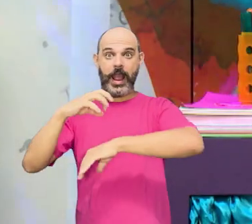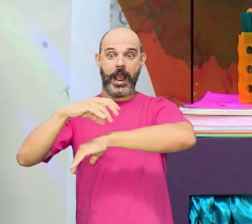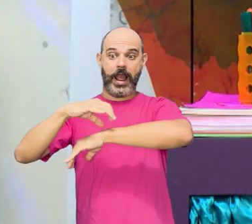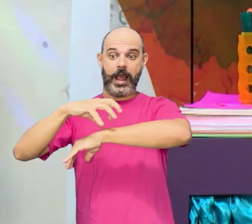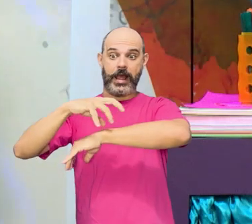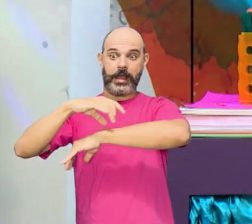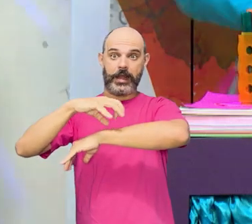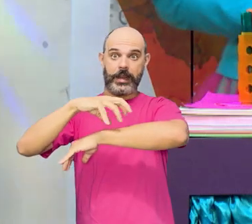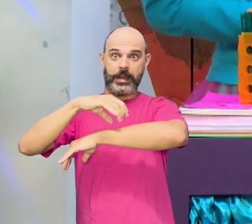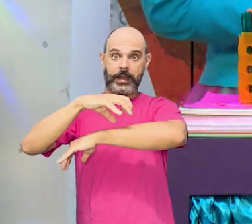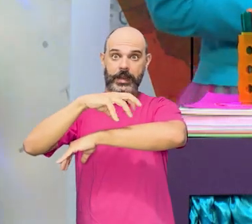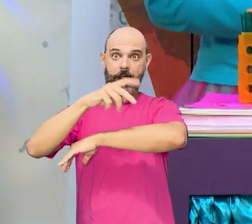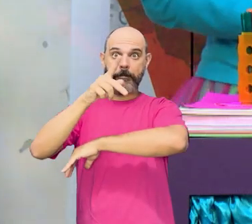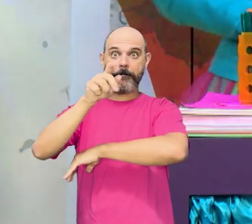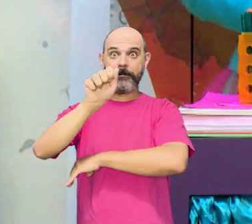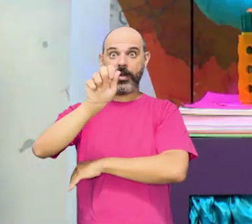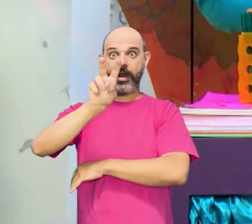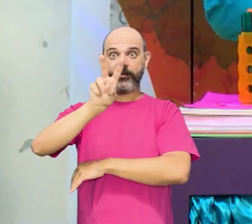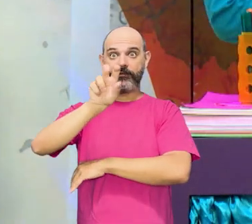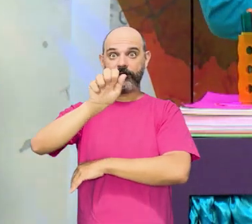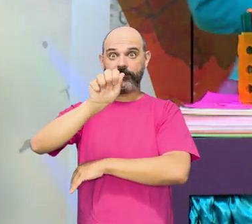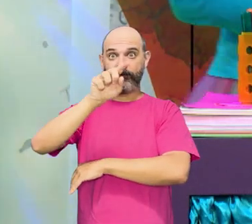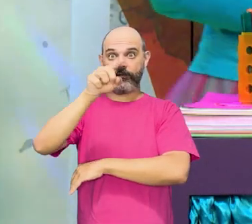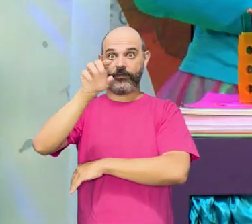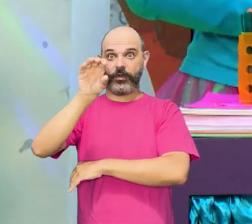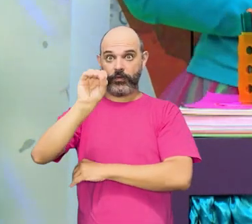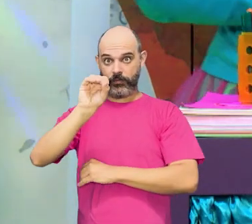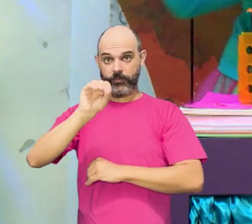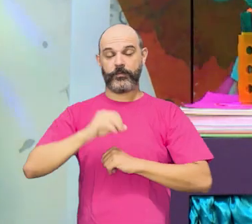A aranha-pavão.